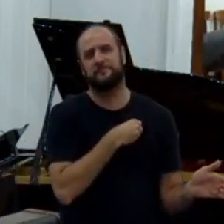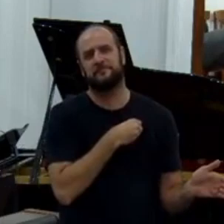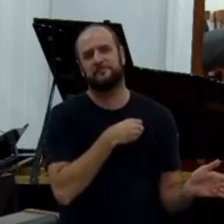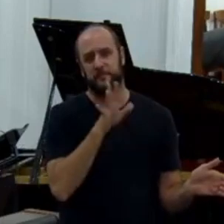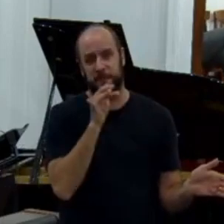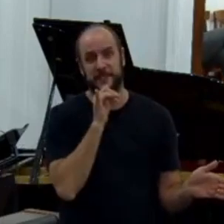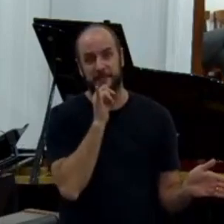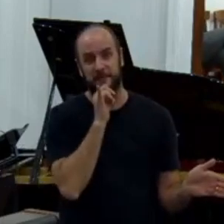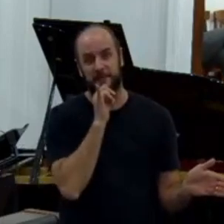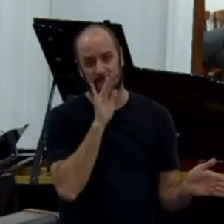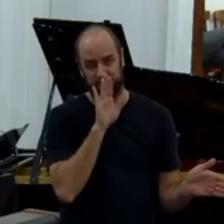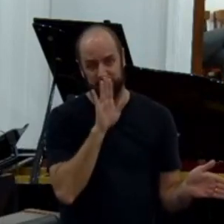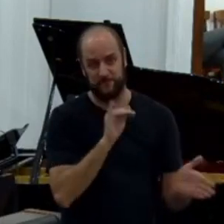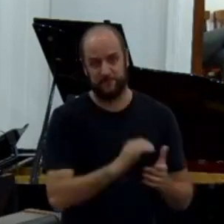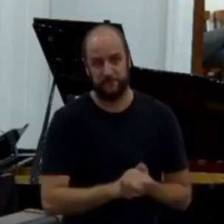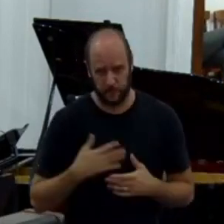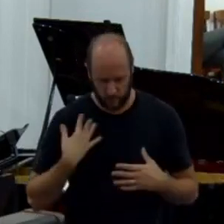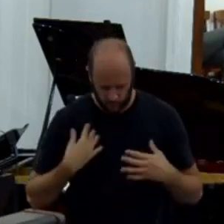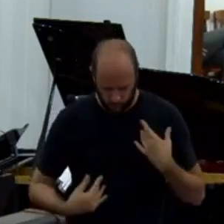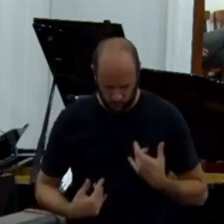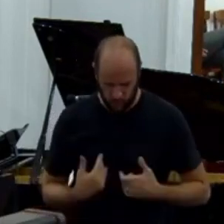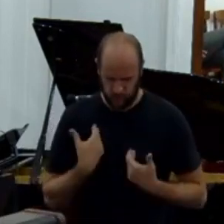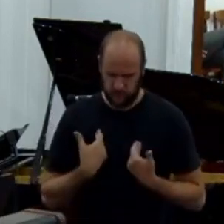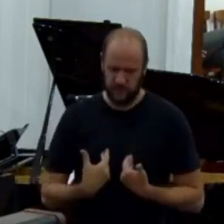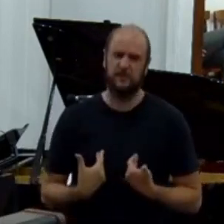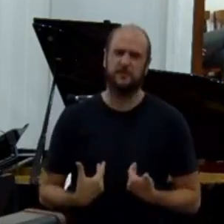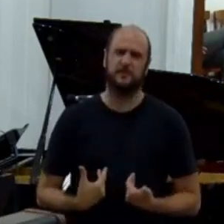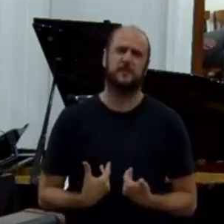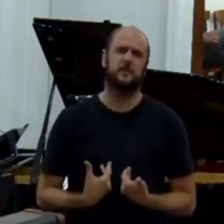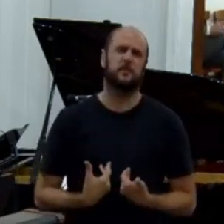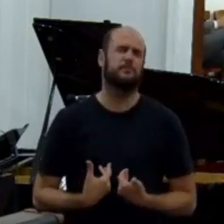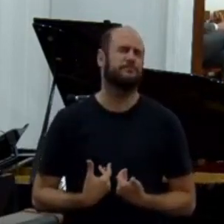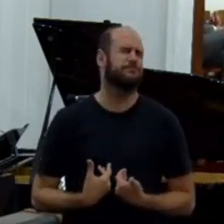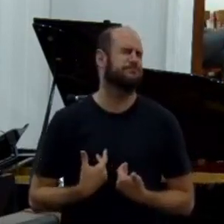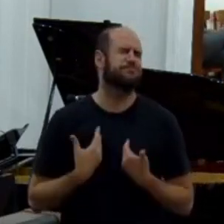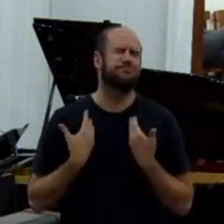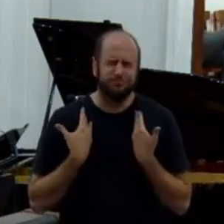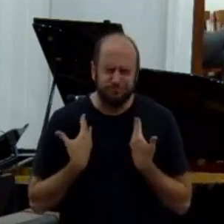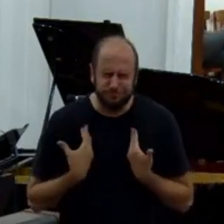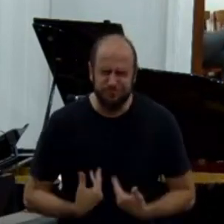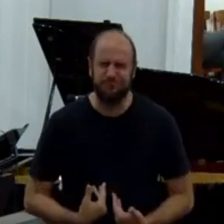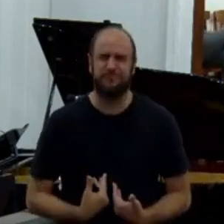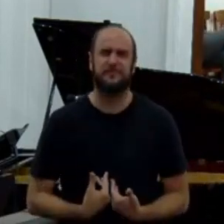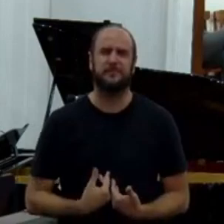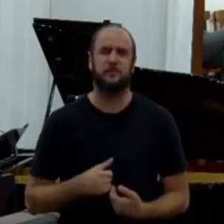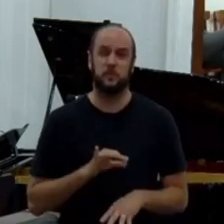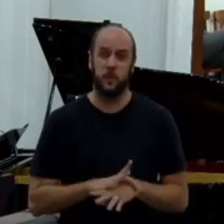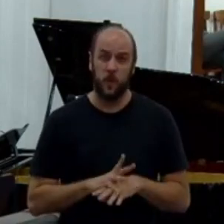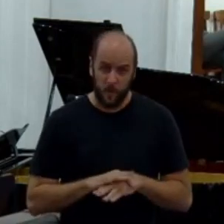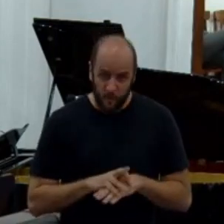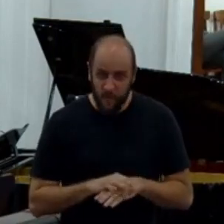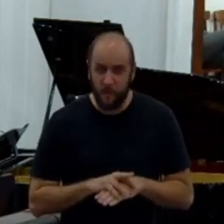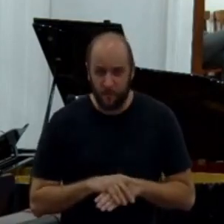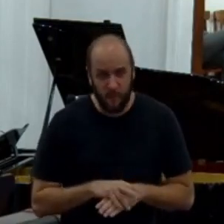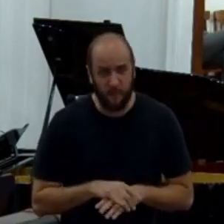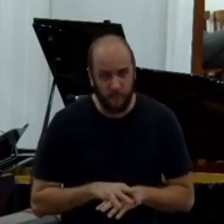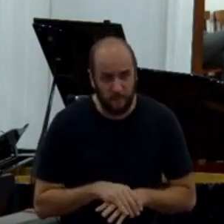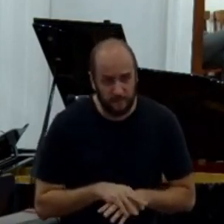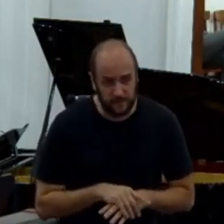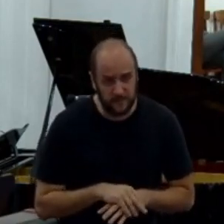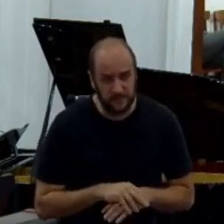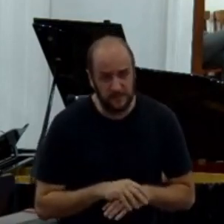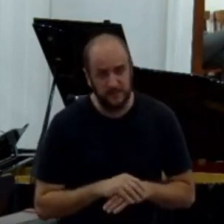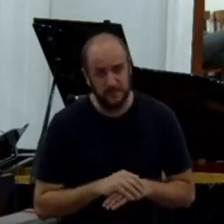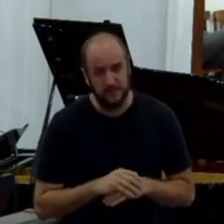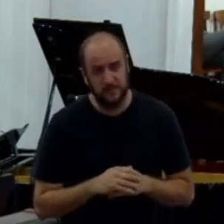Por exemplo, um corpo cansado, exausto, ou até doente, abre